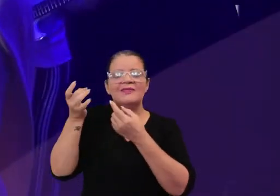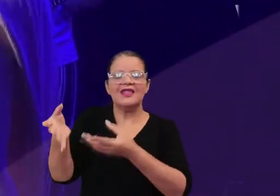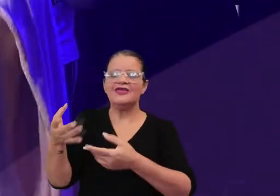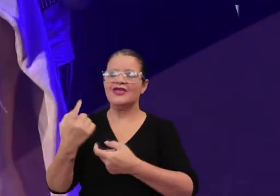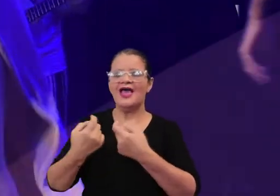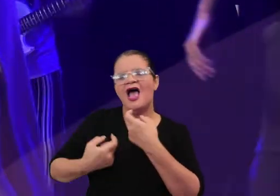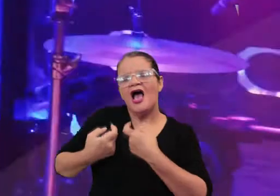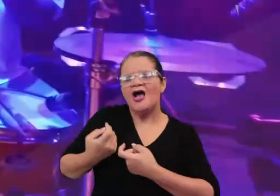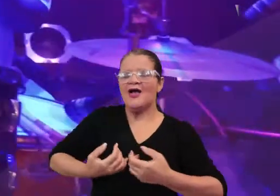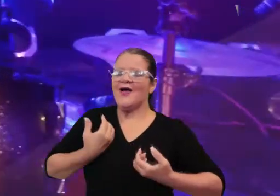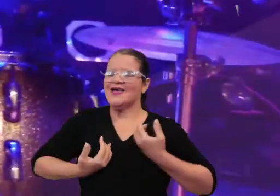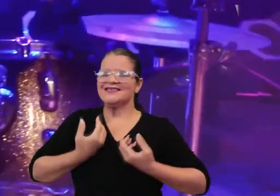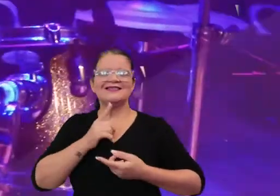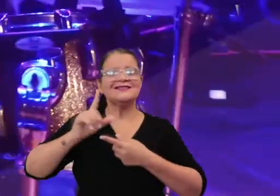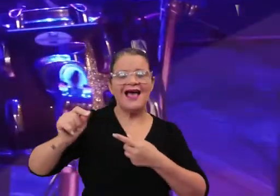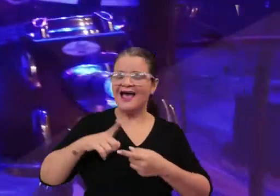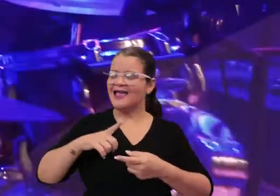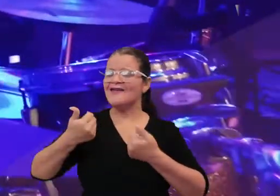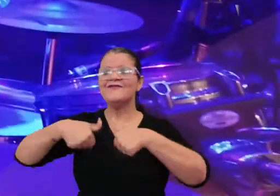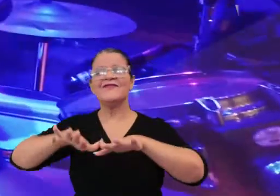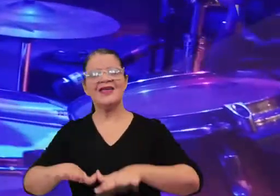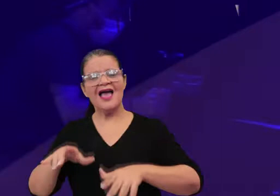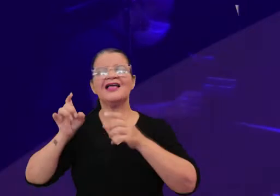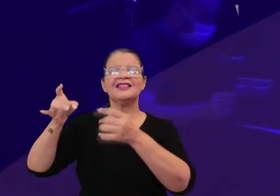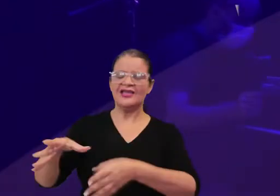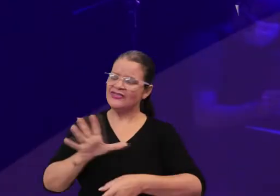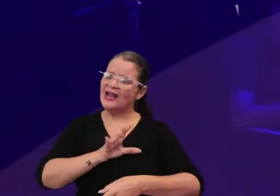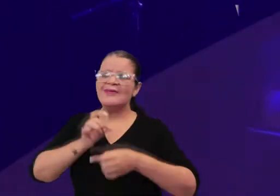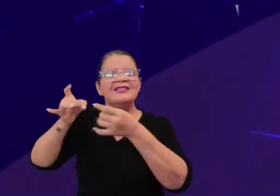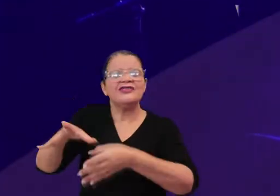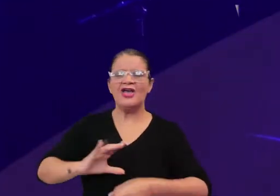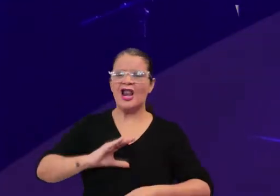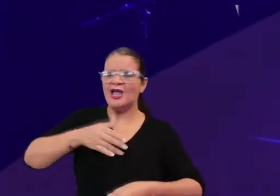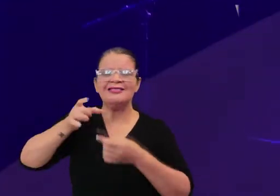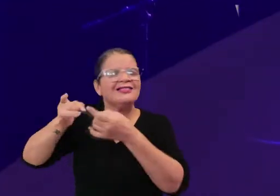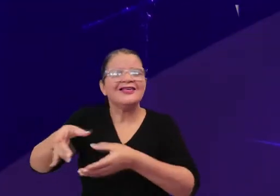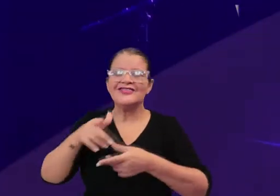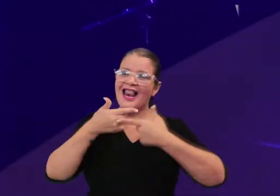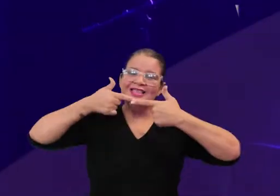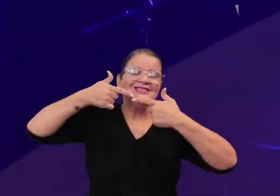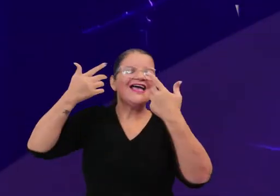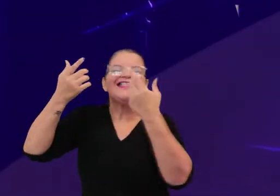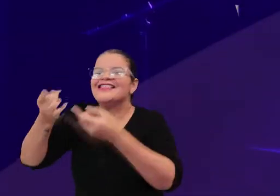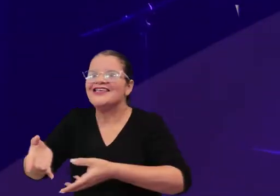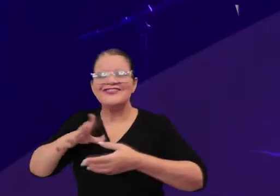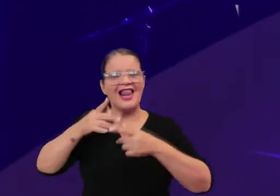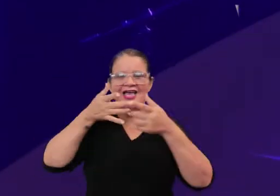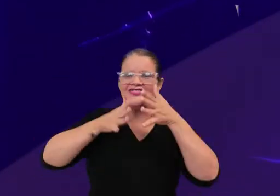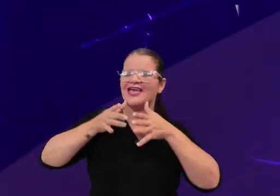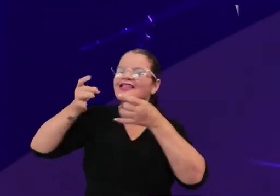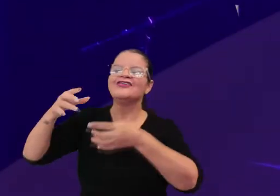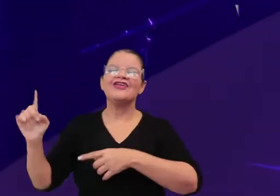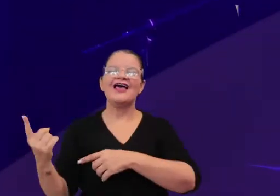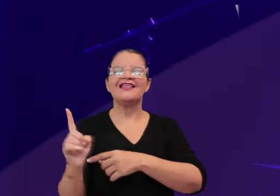dormir, deixa ela gozar, deixa ela sair, deixa ela ficar, deixa ela amar, deixa ela odiar, deixa ela sorrir, deixa ela